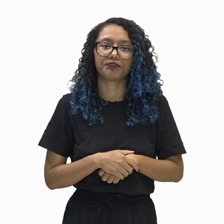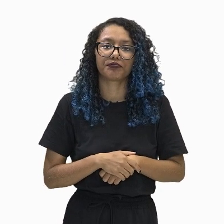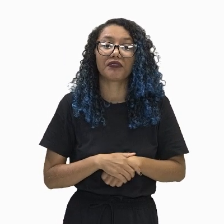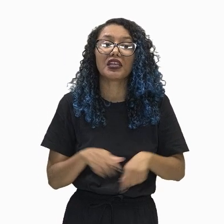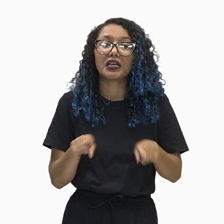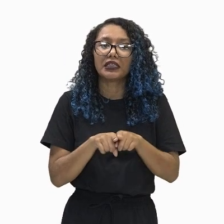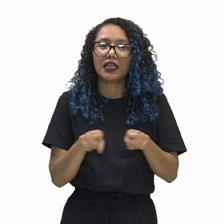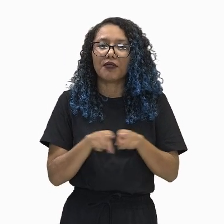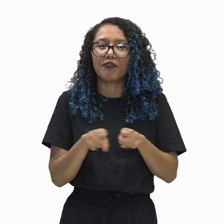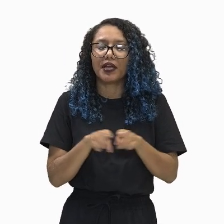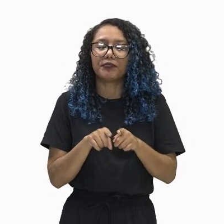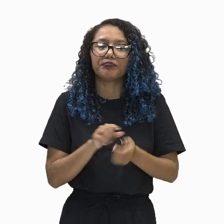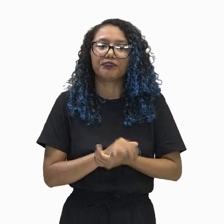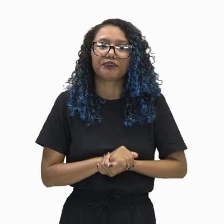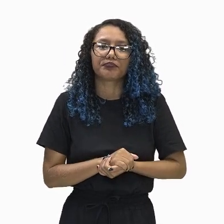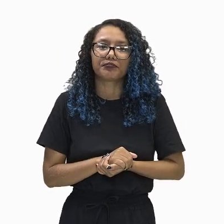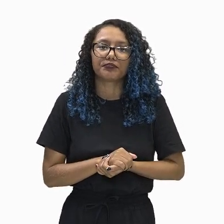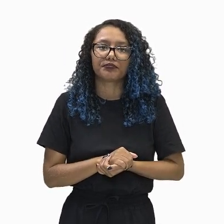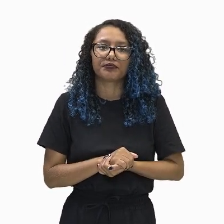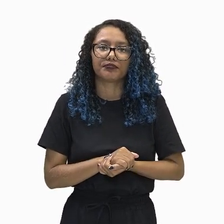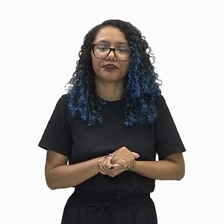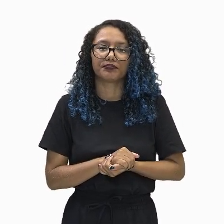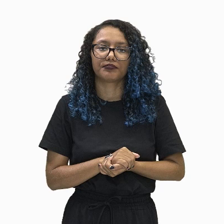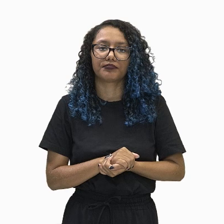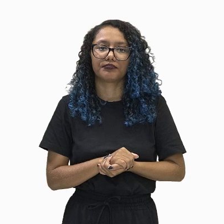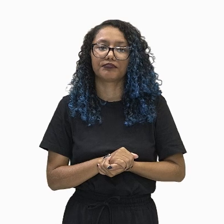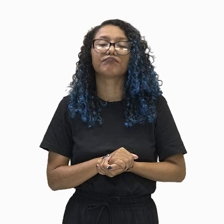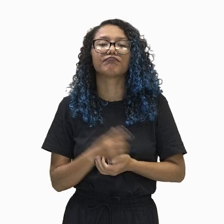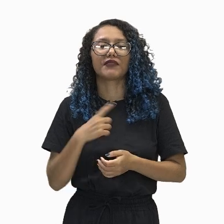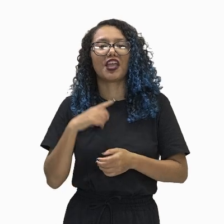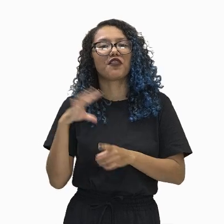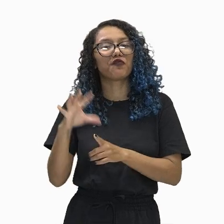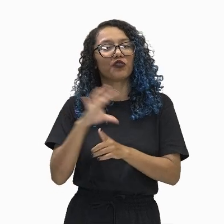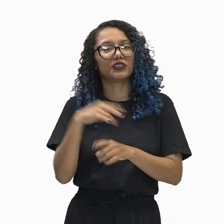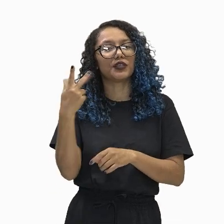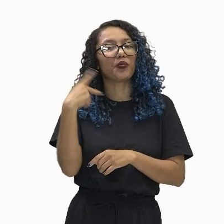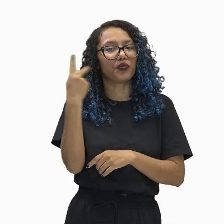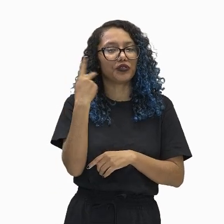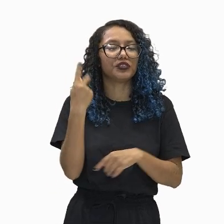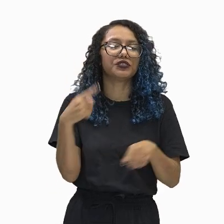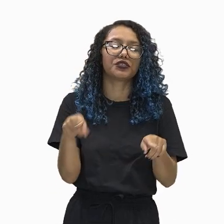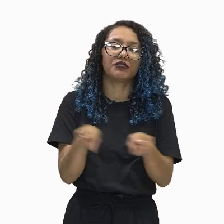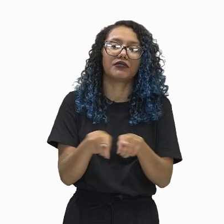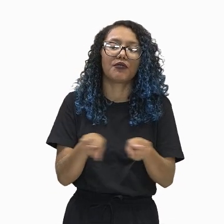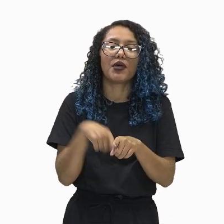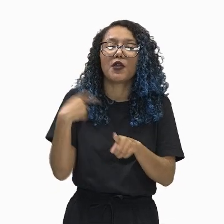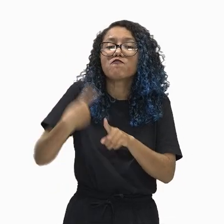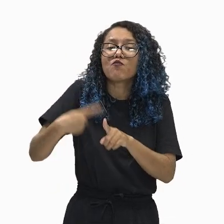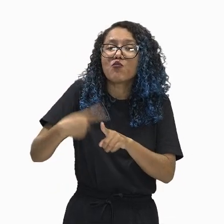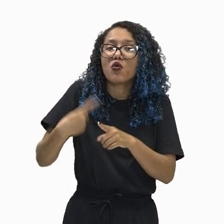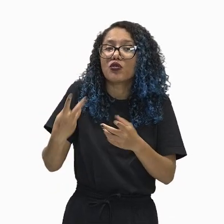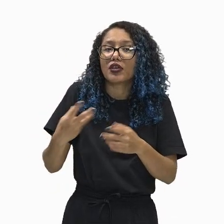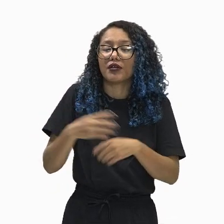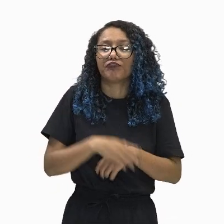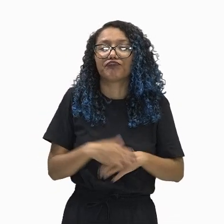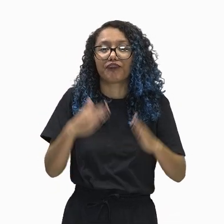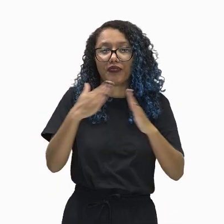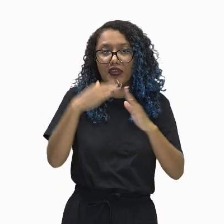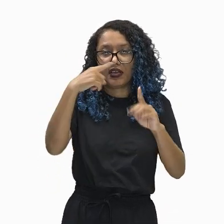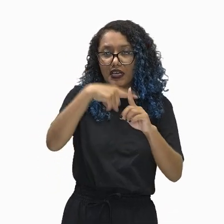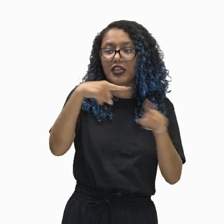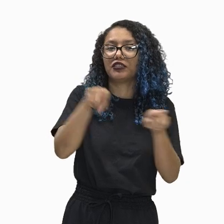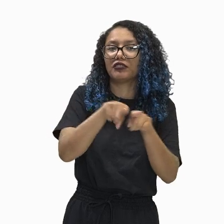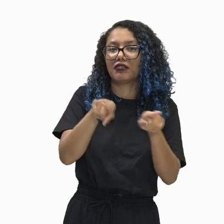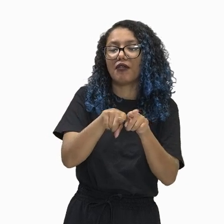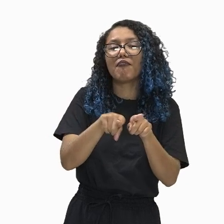Vamos adiante. E influência política, uma vez que a igreja tinha uma grande relação com os